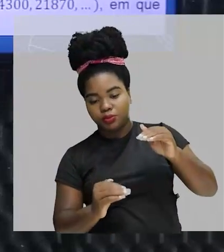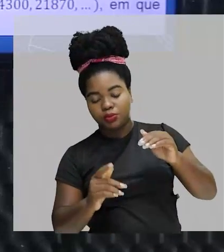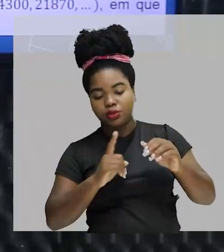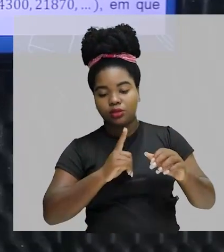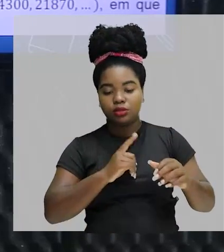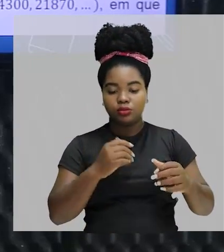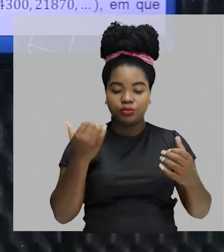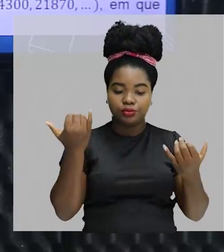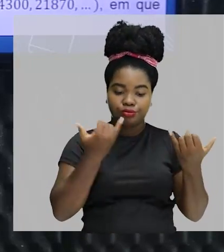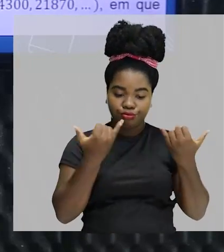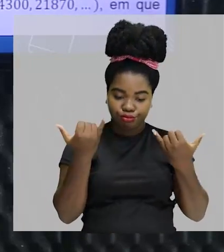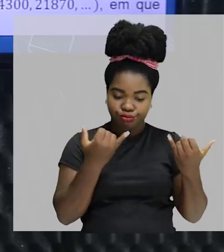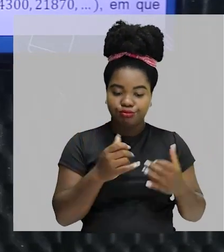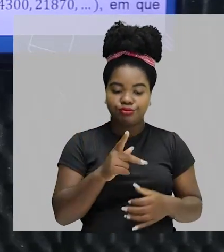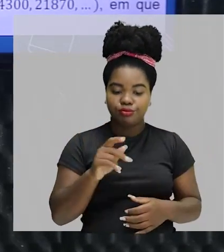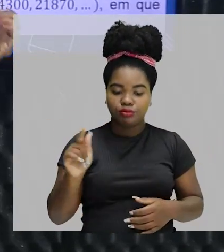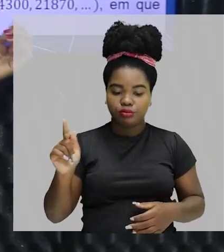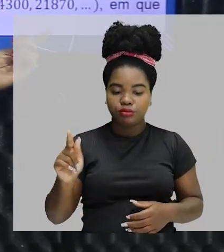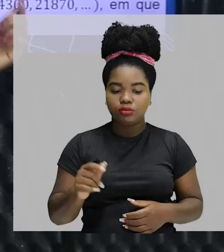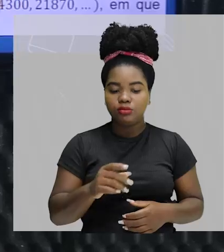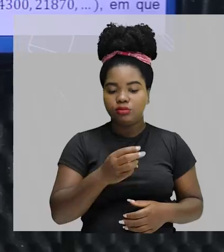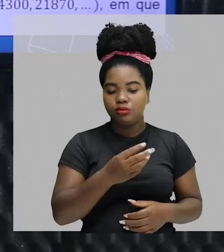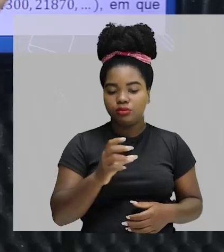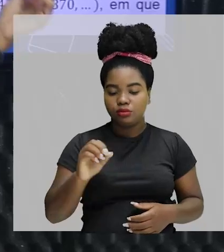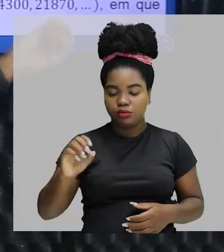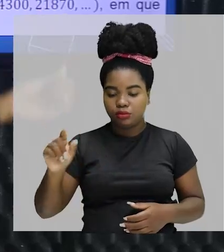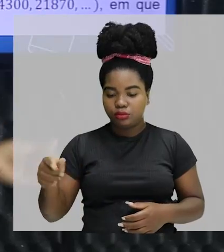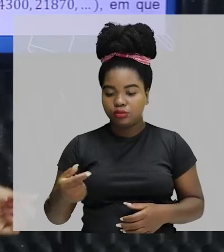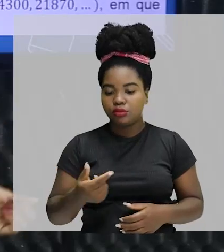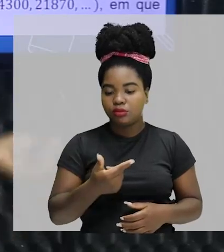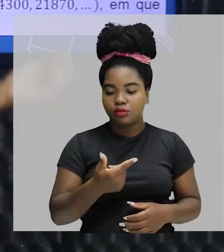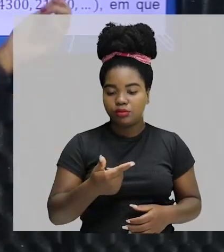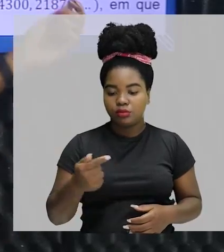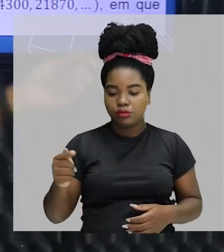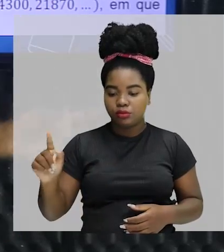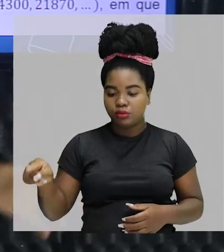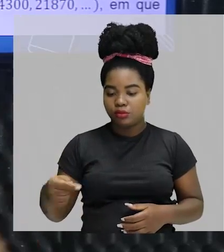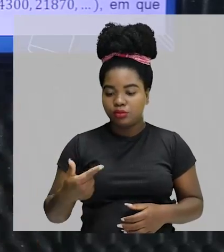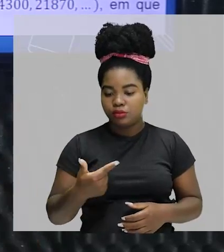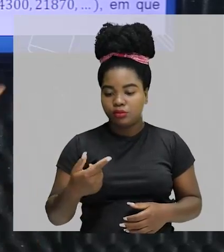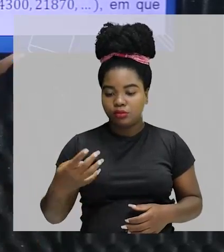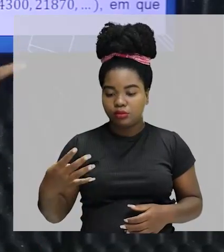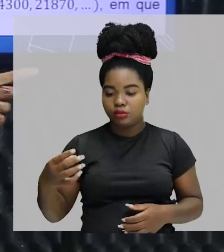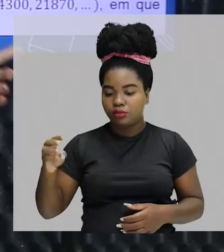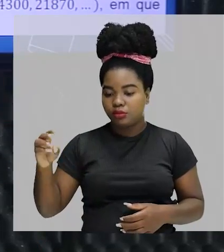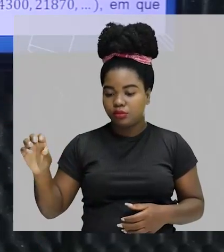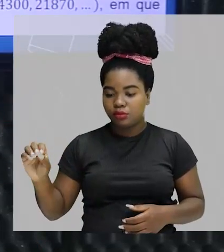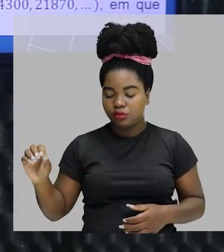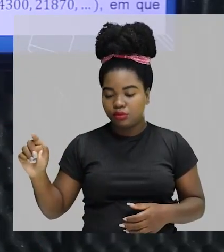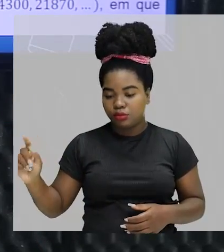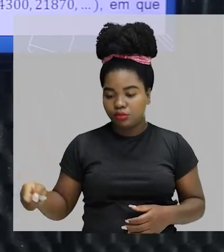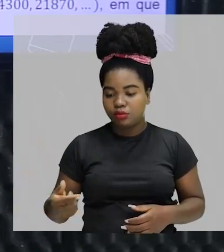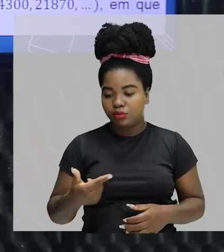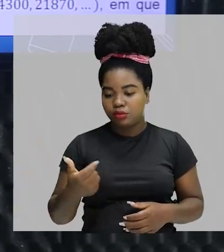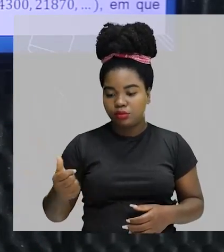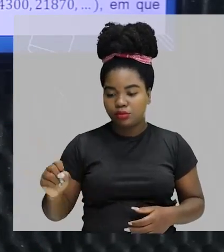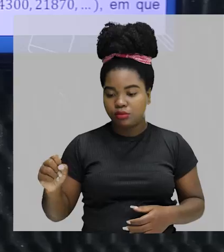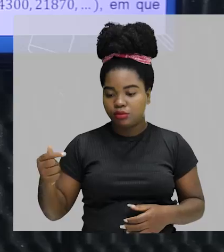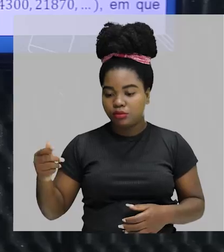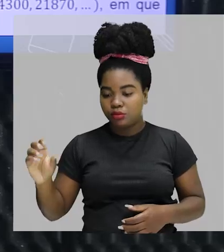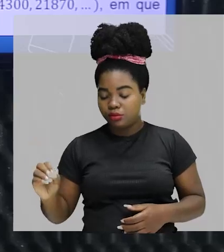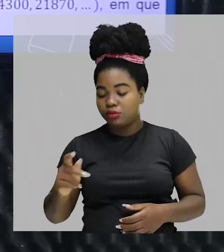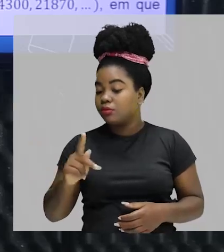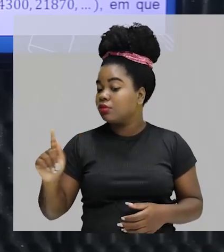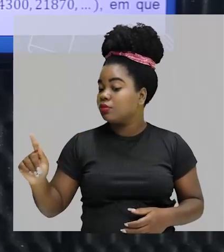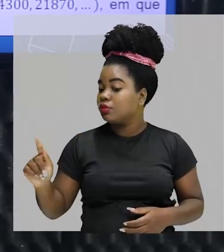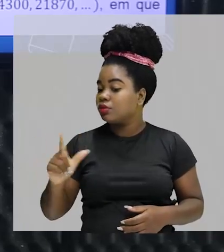dessa PG. 30 mil, 27 mil, 24.300, 21.870. Para essa PG, nós